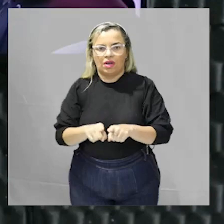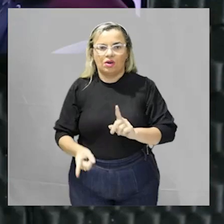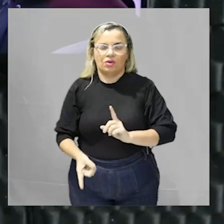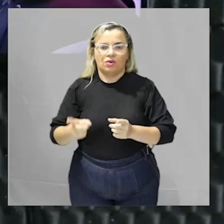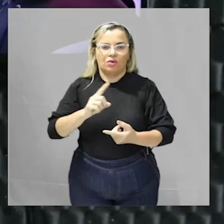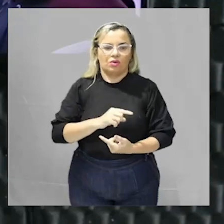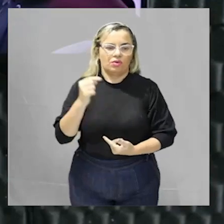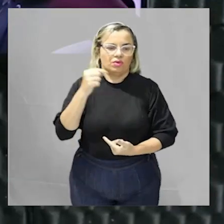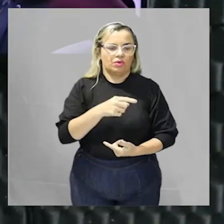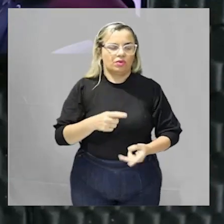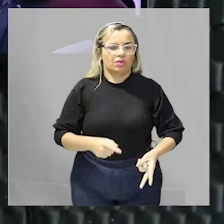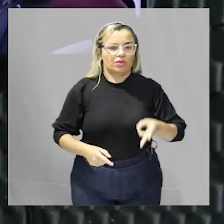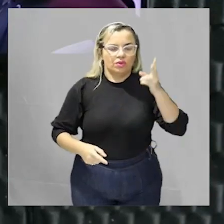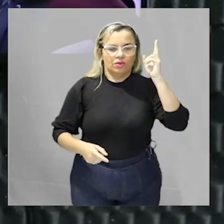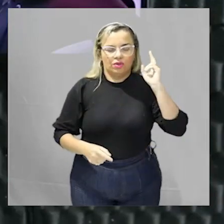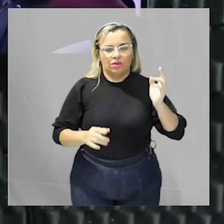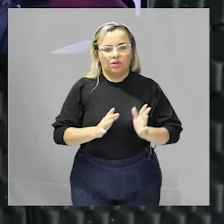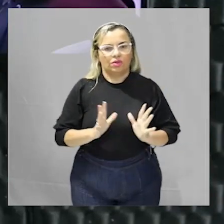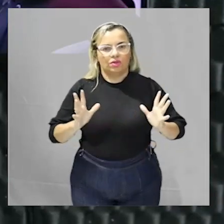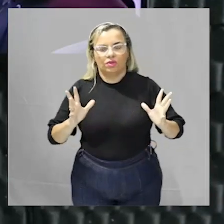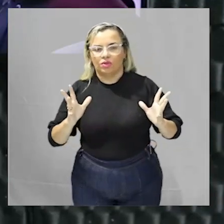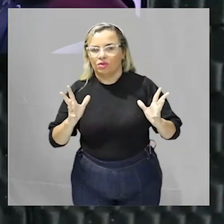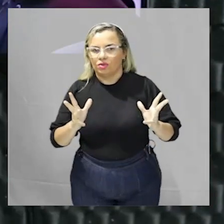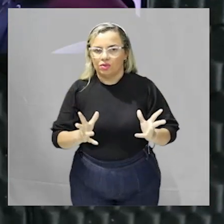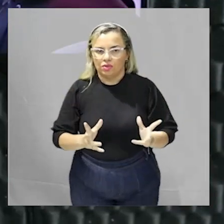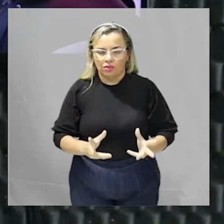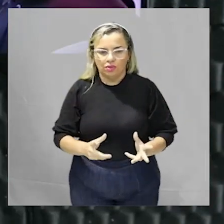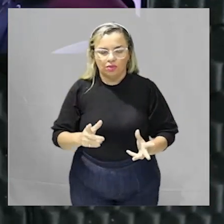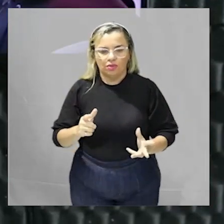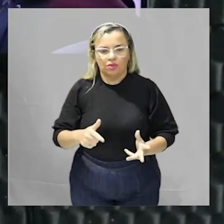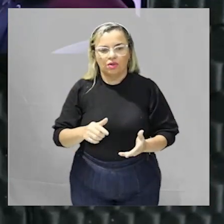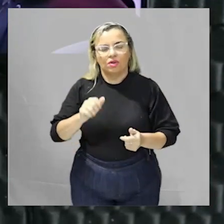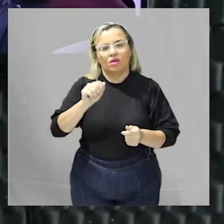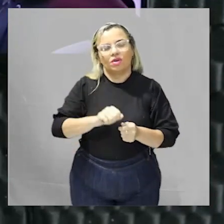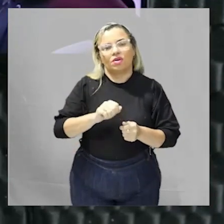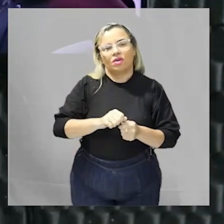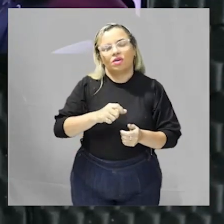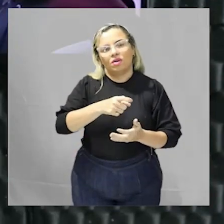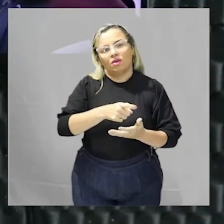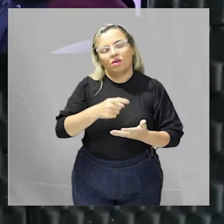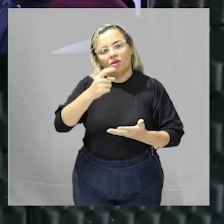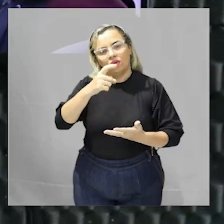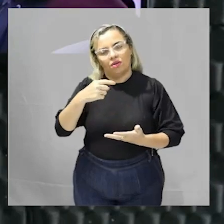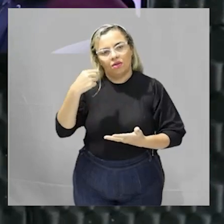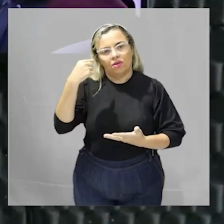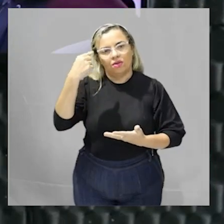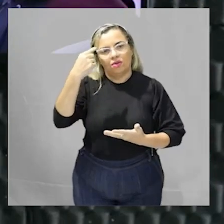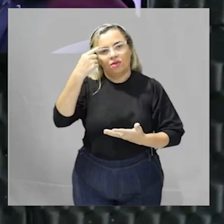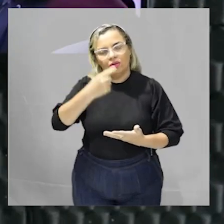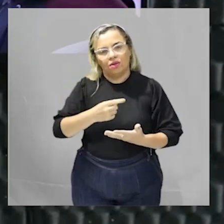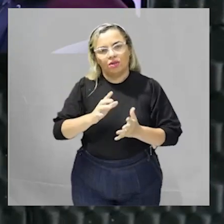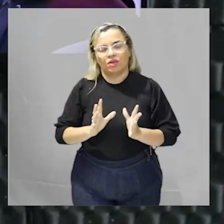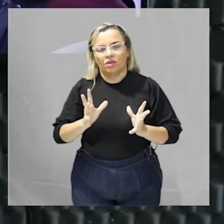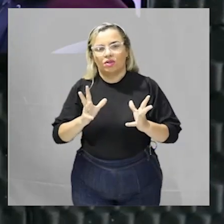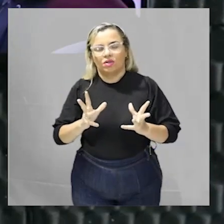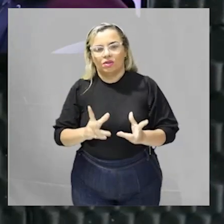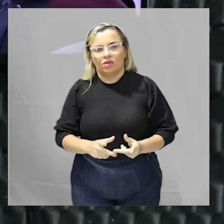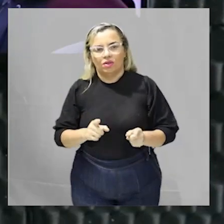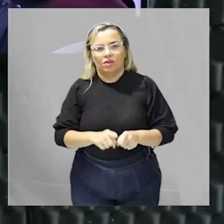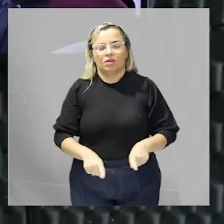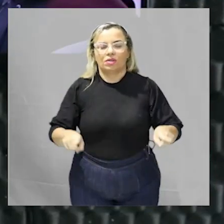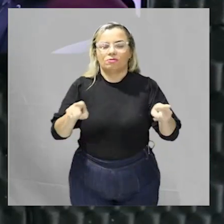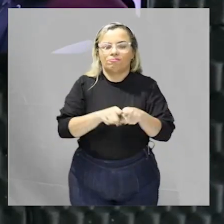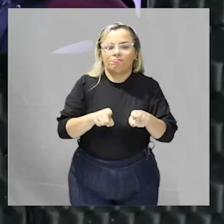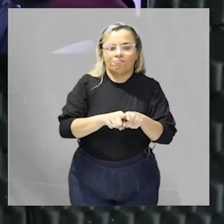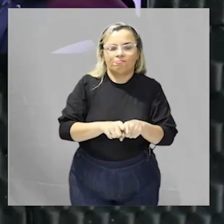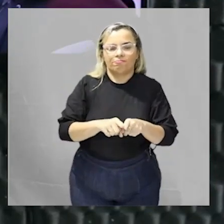contrário, faz o texto em espanhol e todo o resto é em espanhol. Então essa você tem, que é o do EMA, você tem que ter um domínio bem bacana